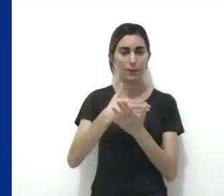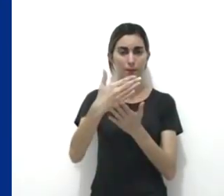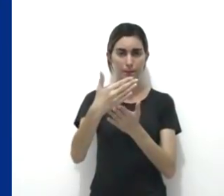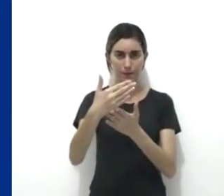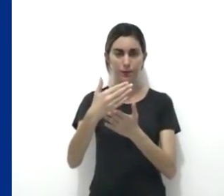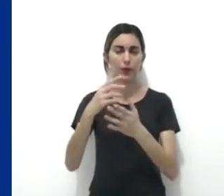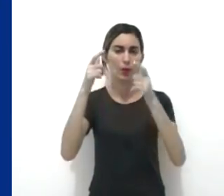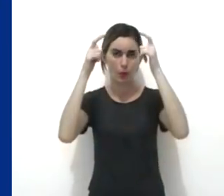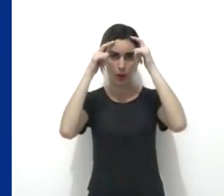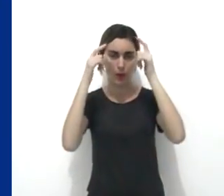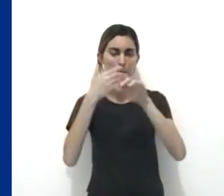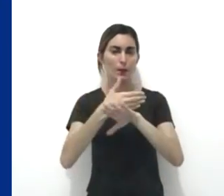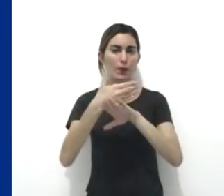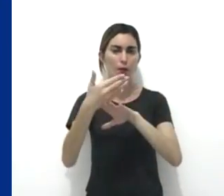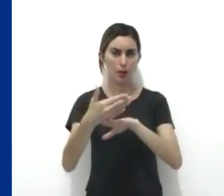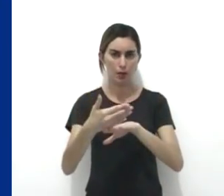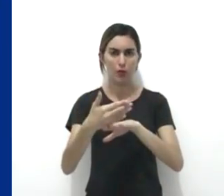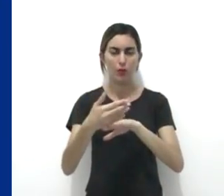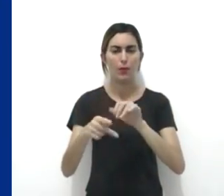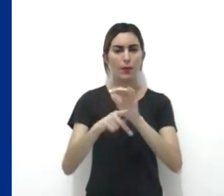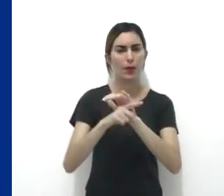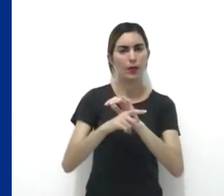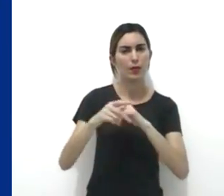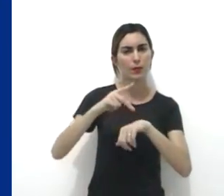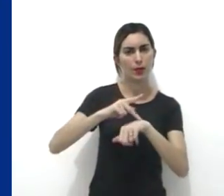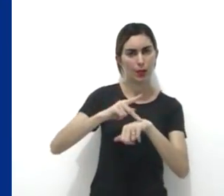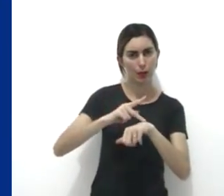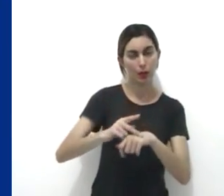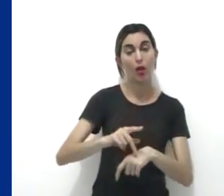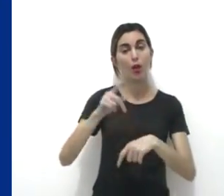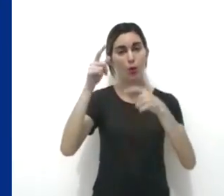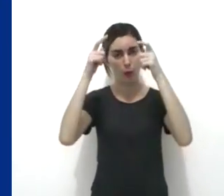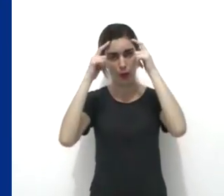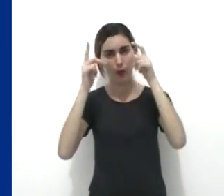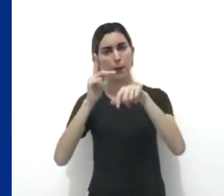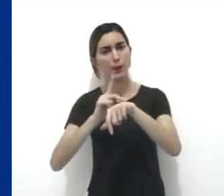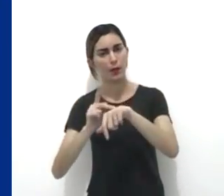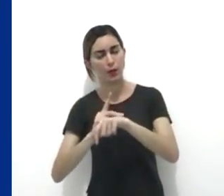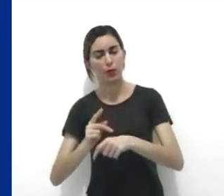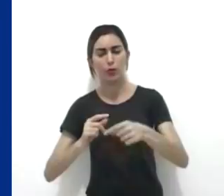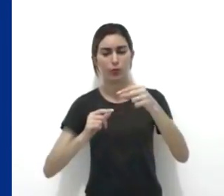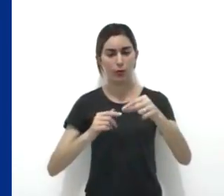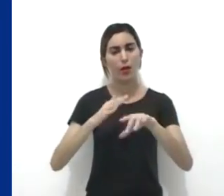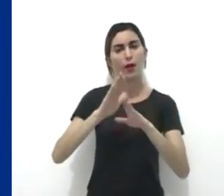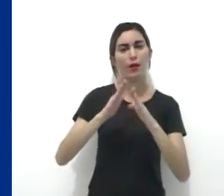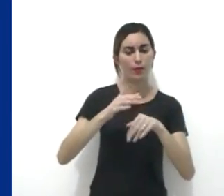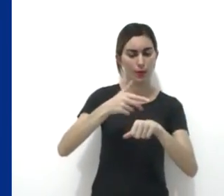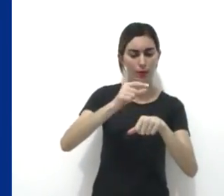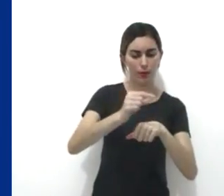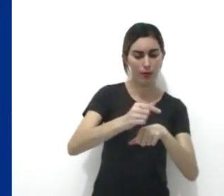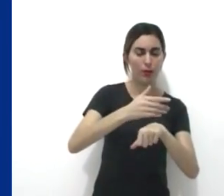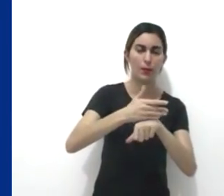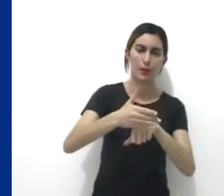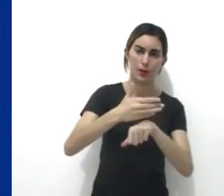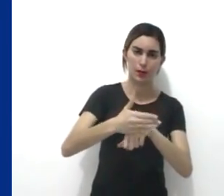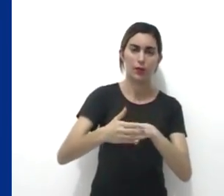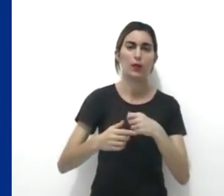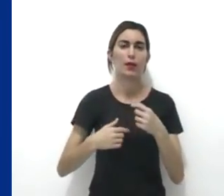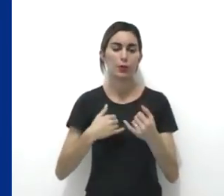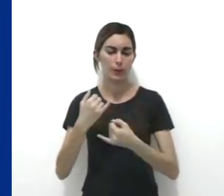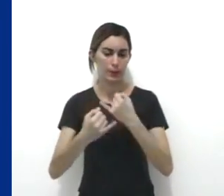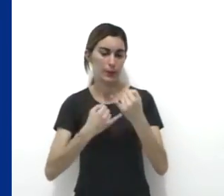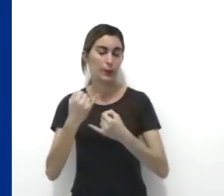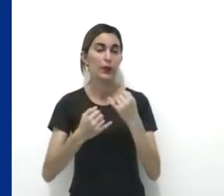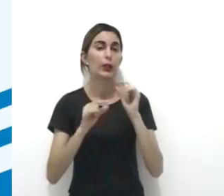da partida, o rei branco ocupa a casa preta e o rei preto ocupa a casa branca. A gente